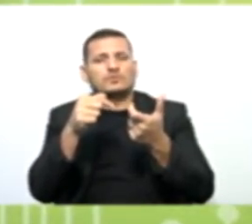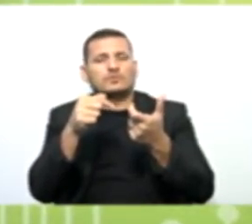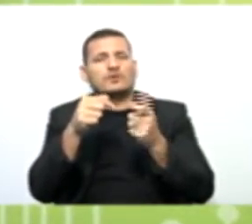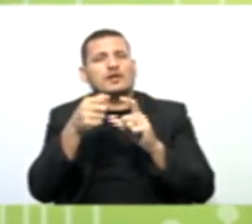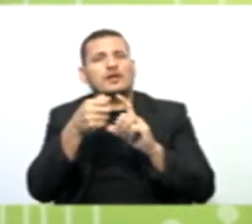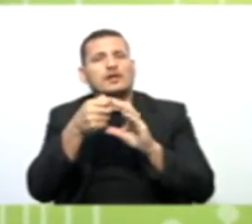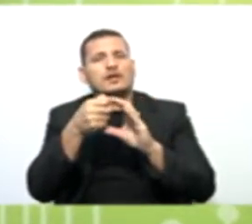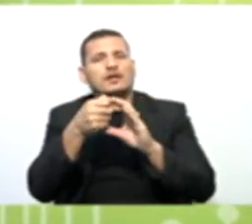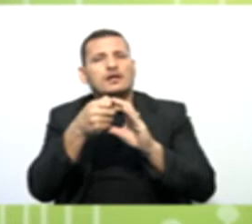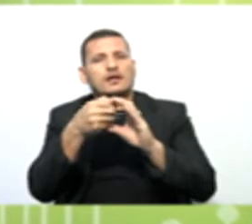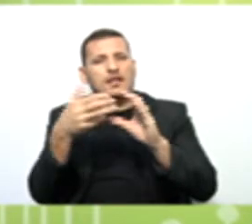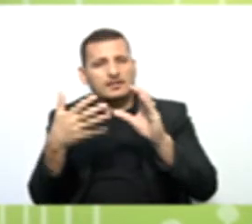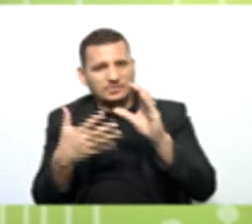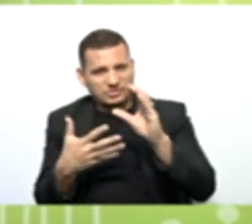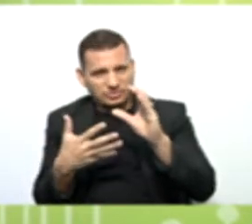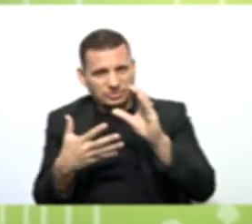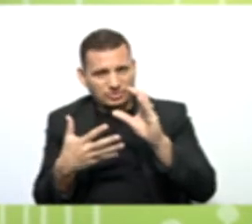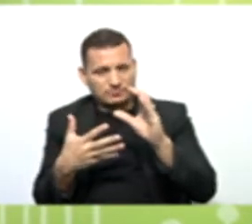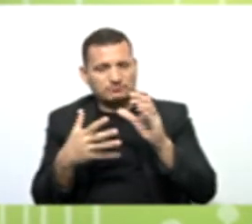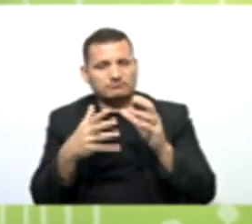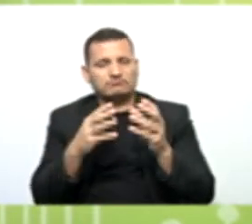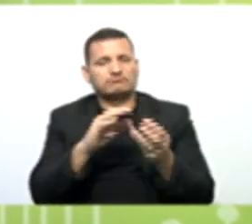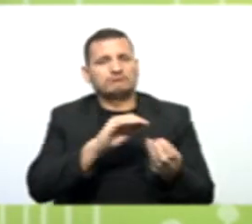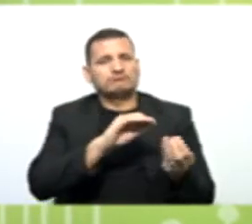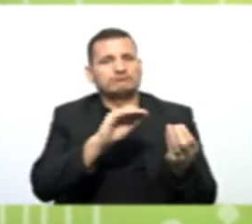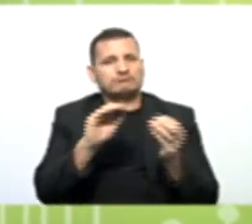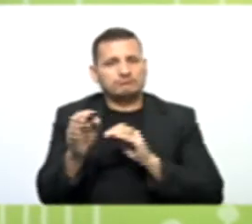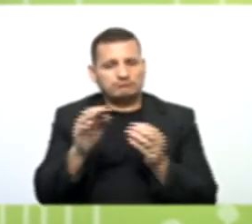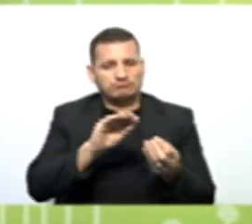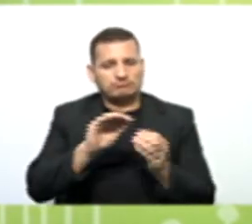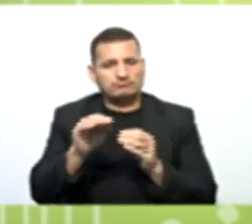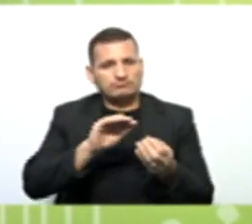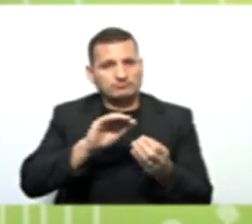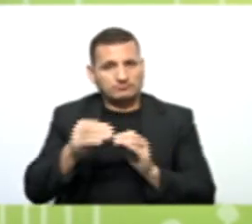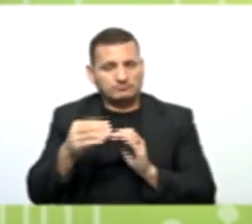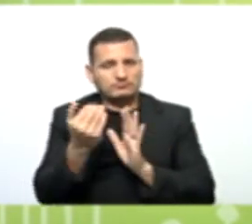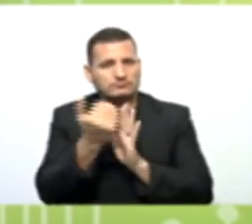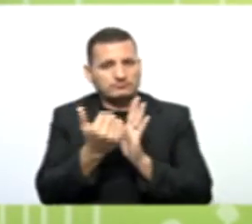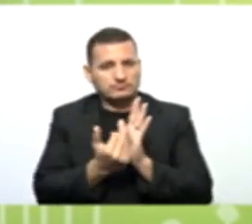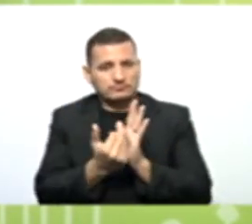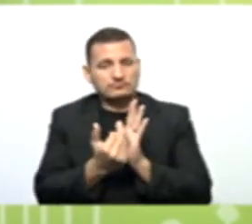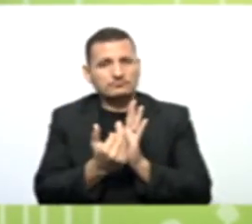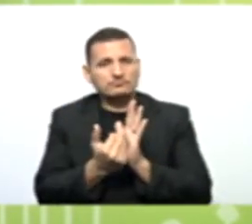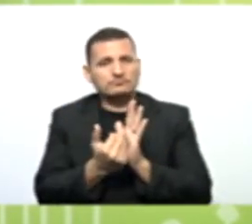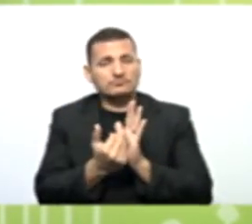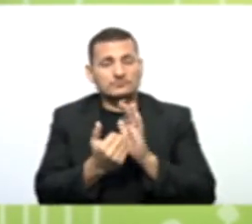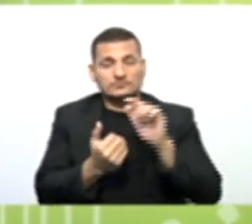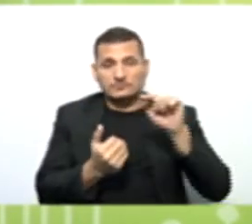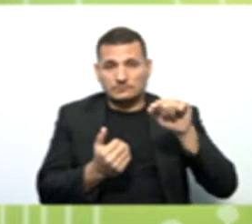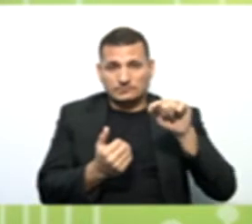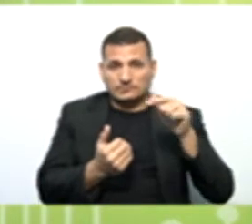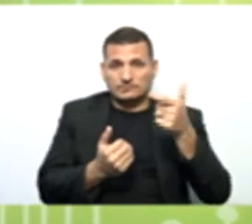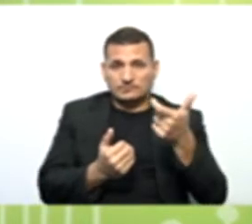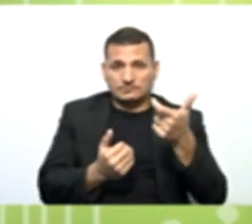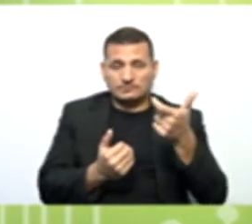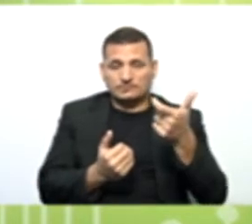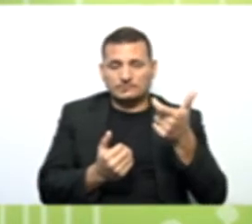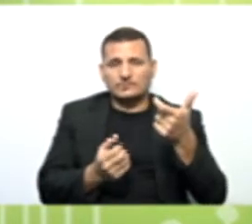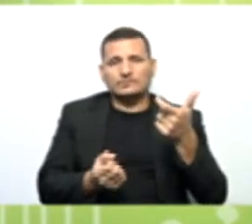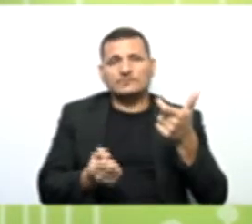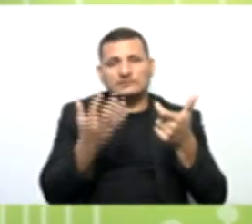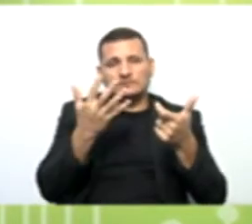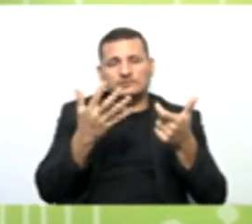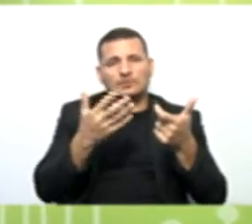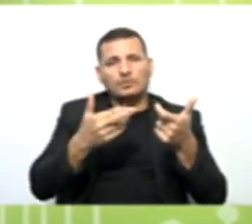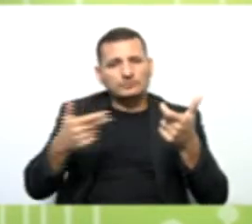elementos lá no nosso programa. Beleza? Para criar um objeto a partir dessa classe, dessa descrição genérica, na